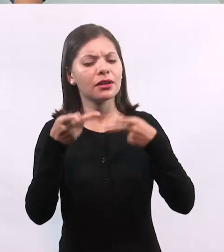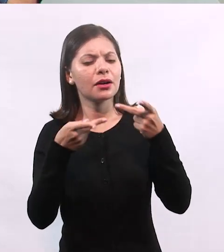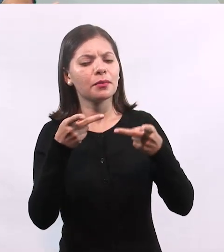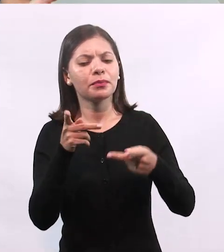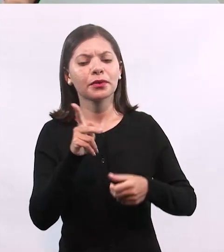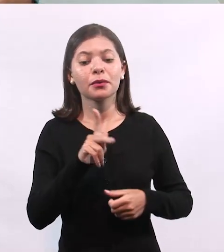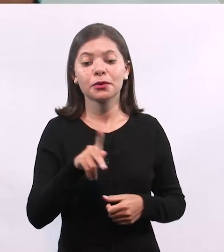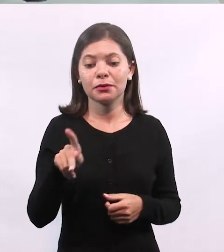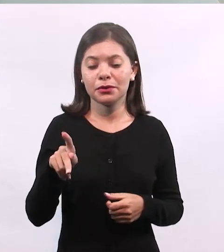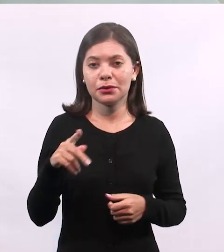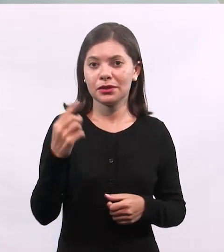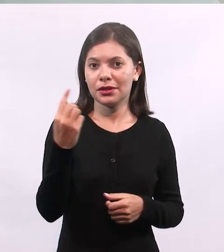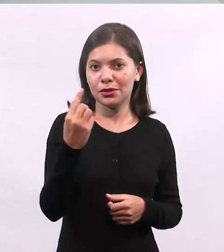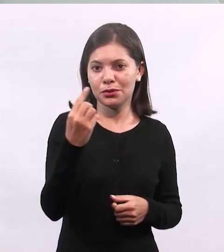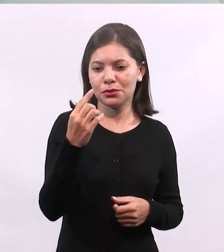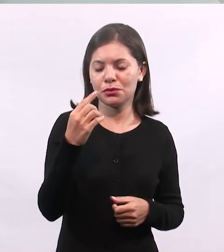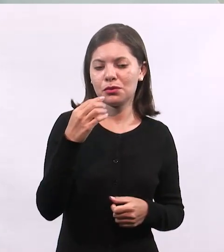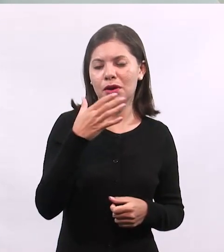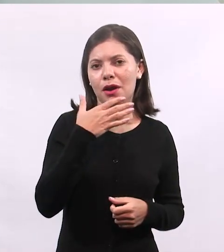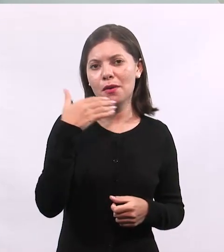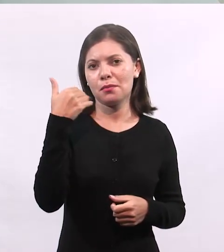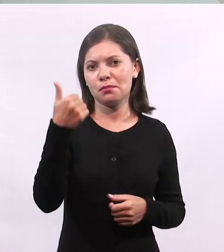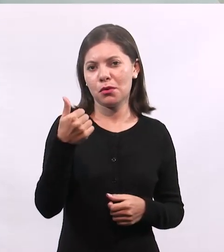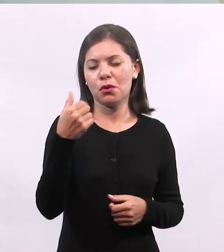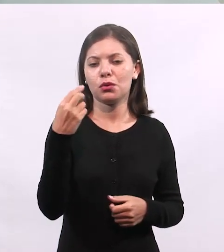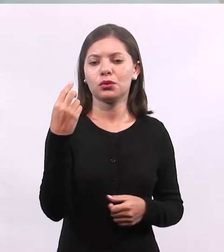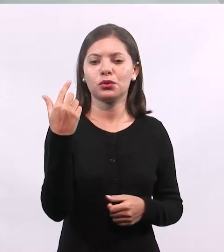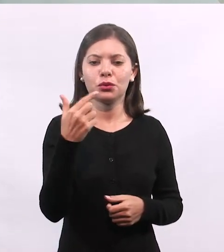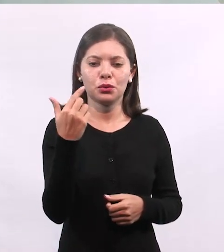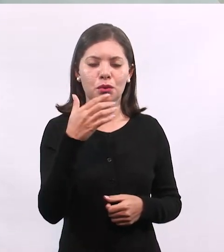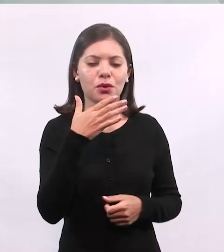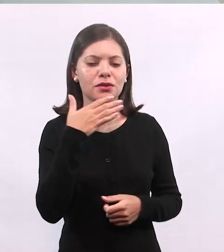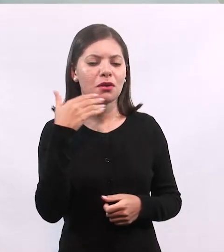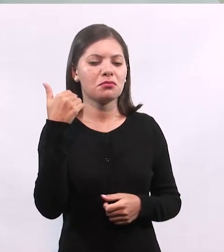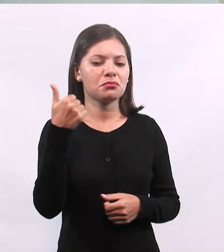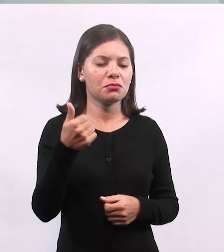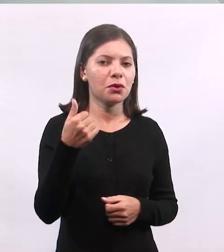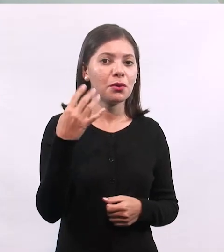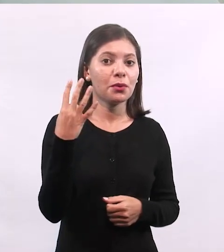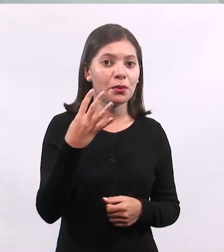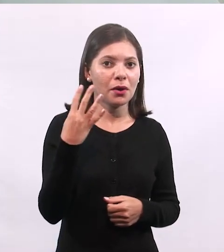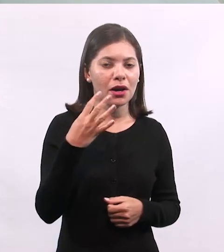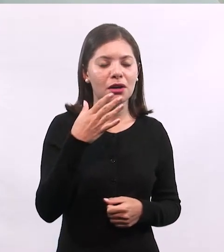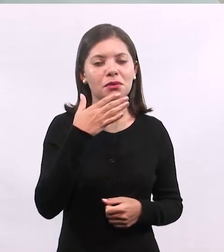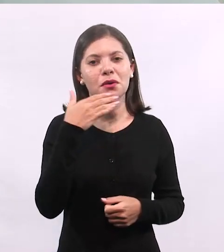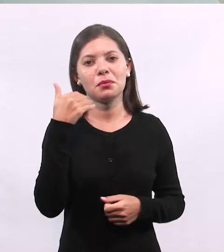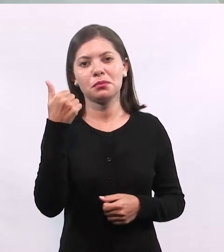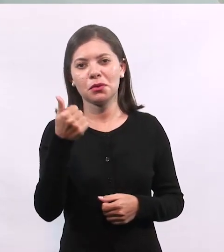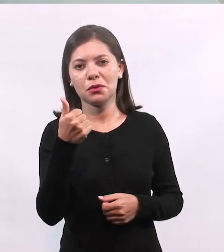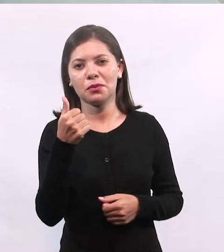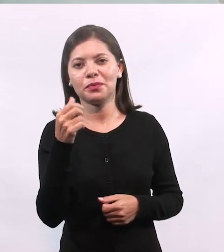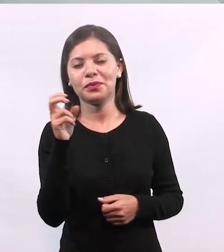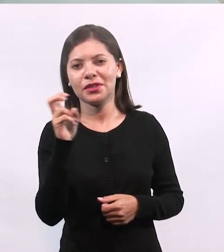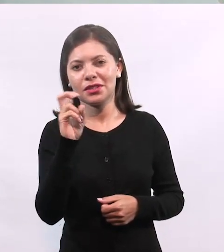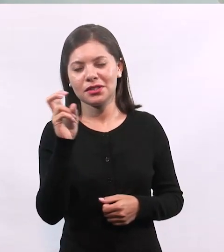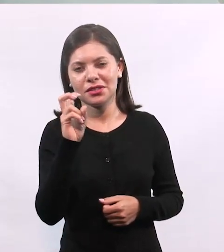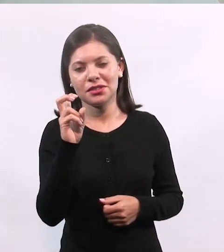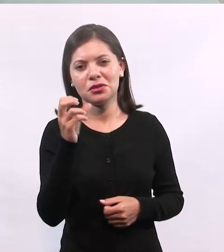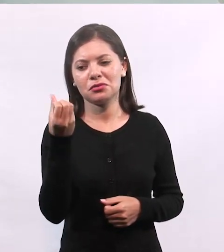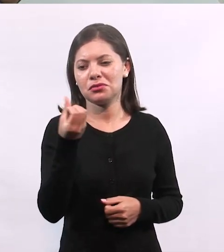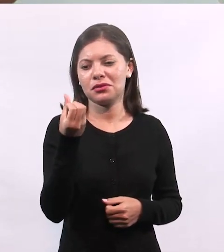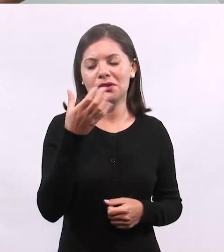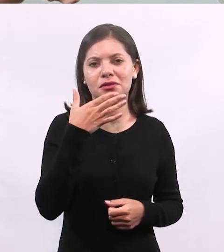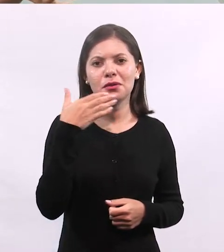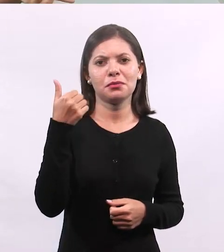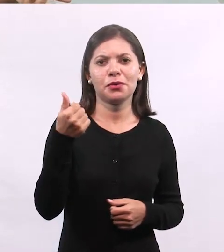aí você vai falar meu professor se sair um satisfaz se sair dois satisfaz sai três satisfaz sair 4 satisfaz se sai 5 satisfaz